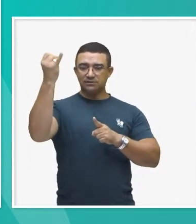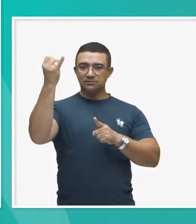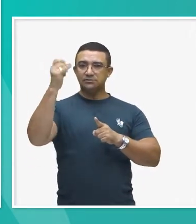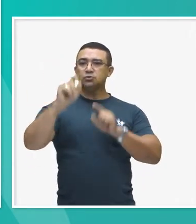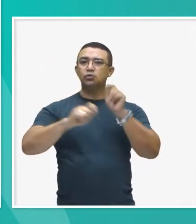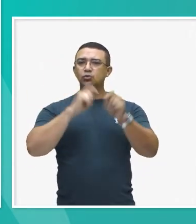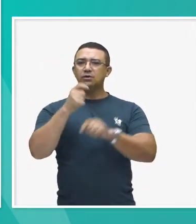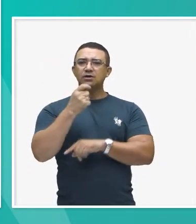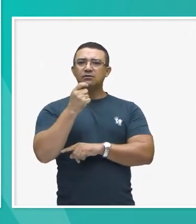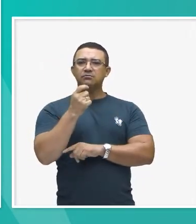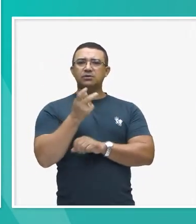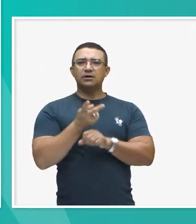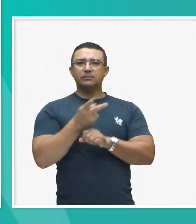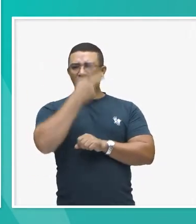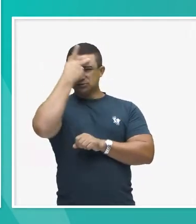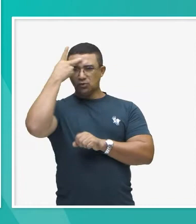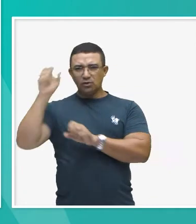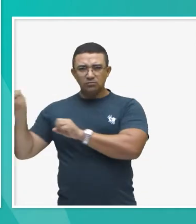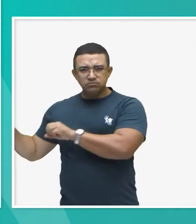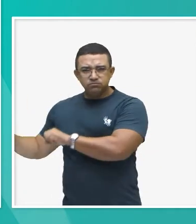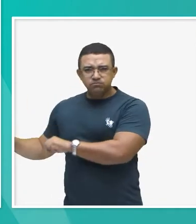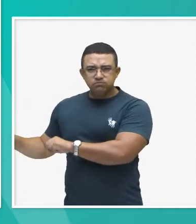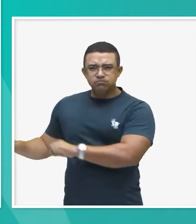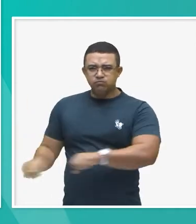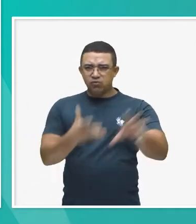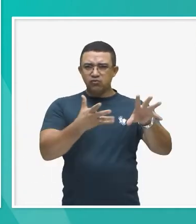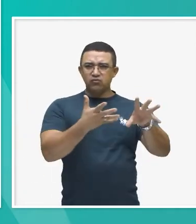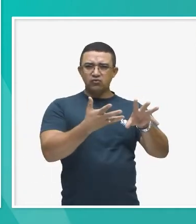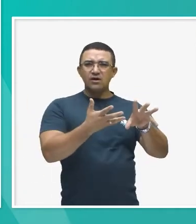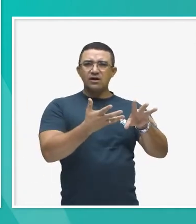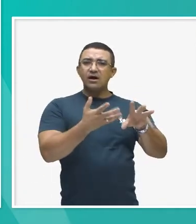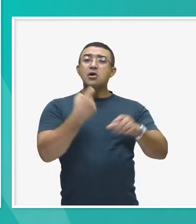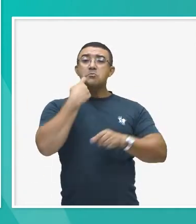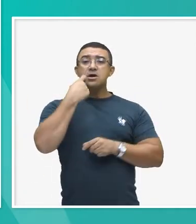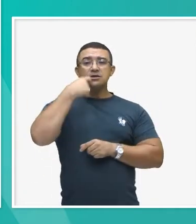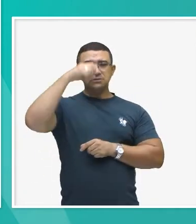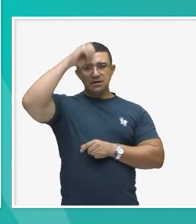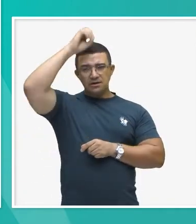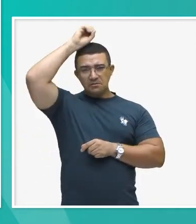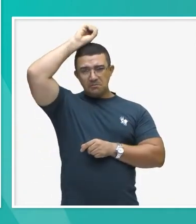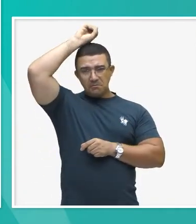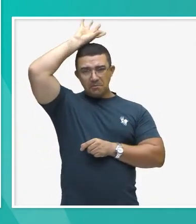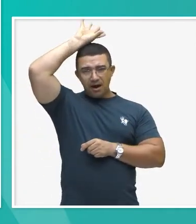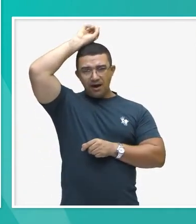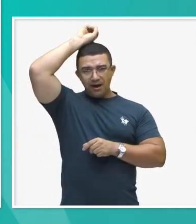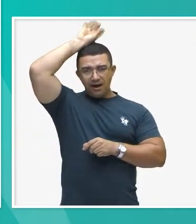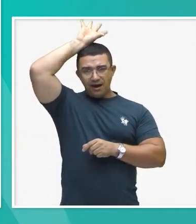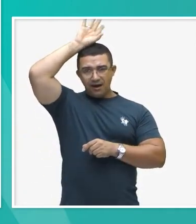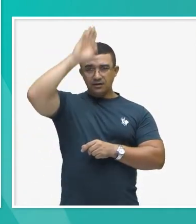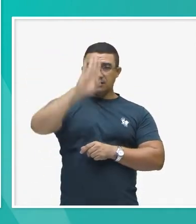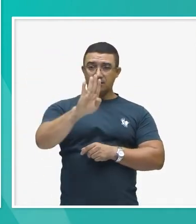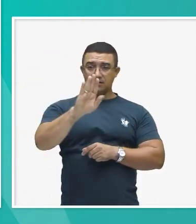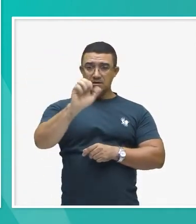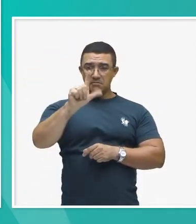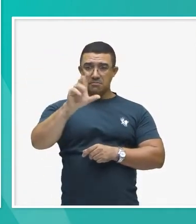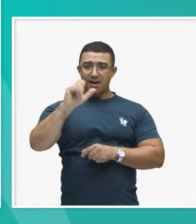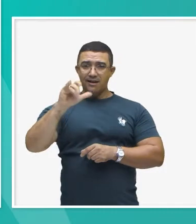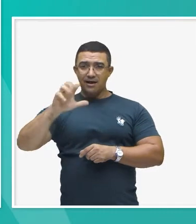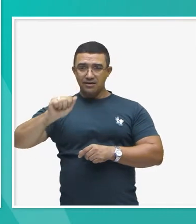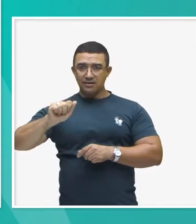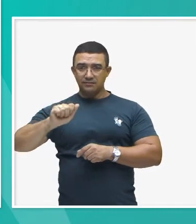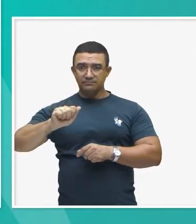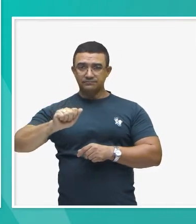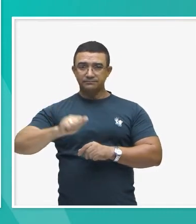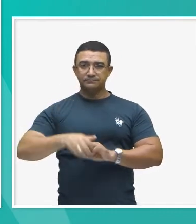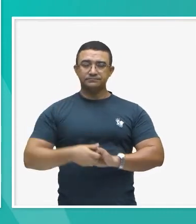às baleias, ok? Que é o tema do nosso vocabulário. Então, esse whale hunting é caça às